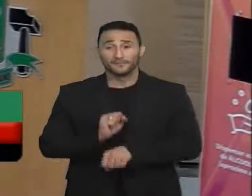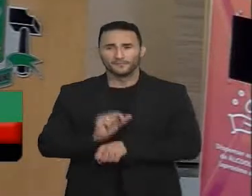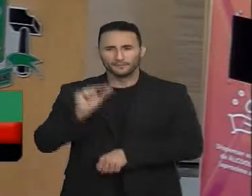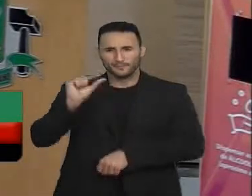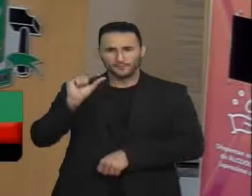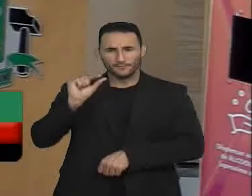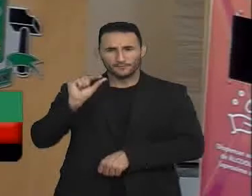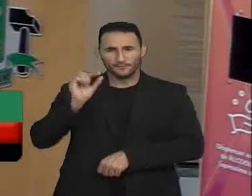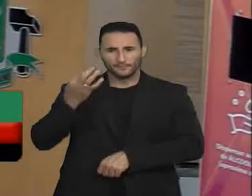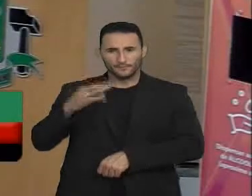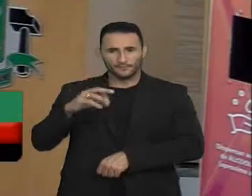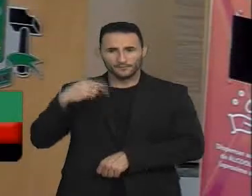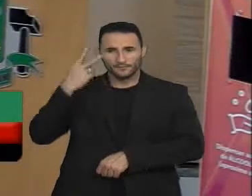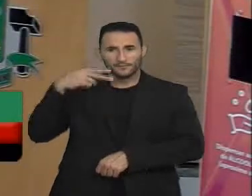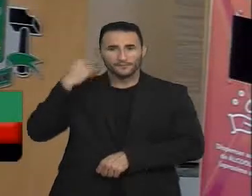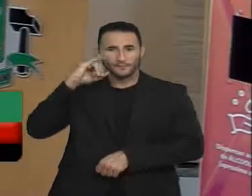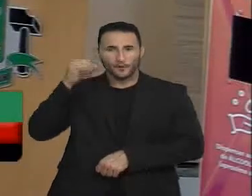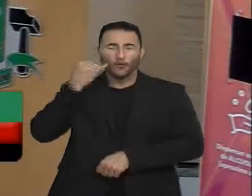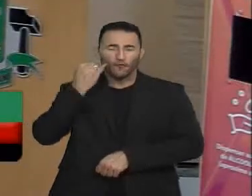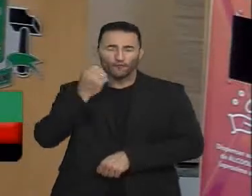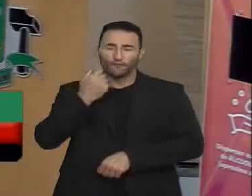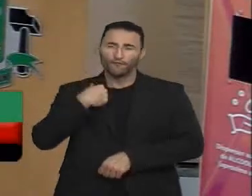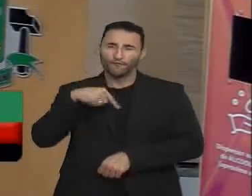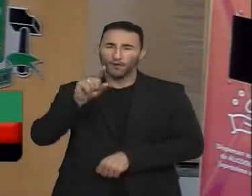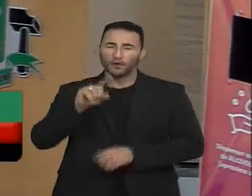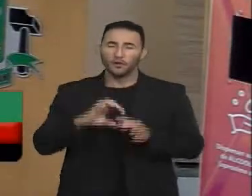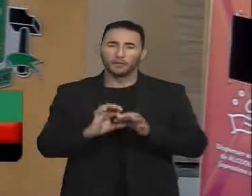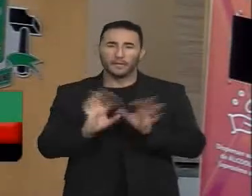vereadora Juliana. Já vou liberar aqui.